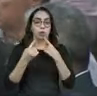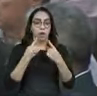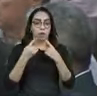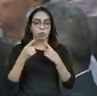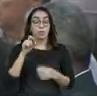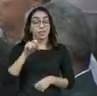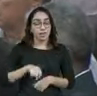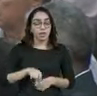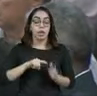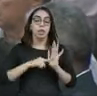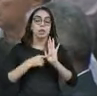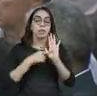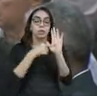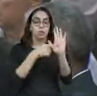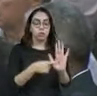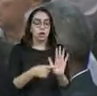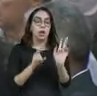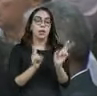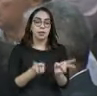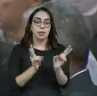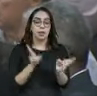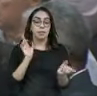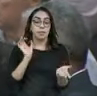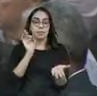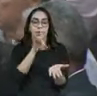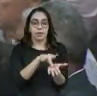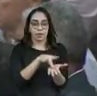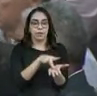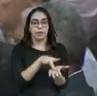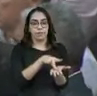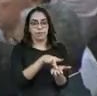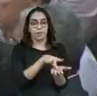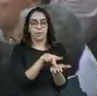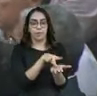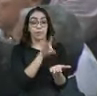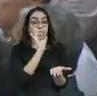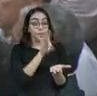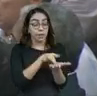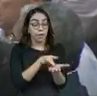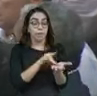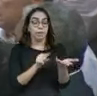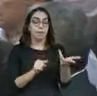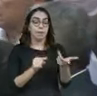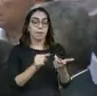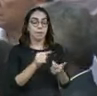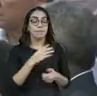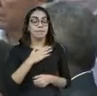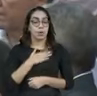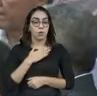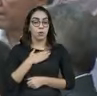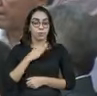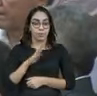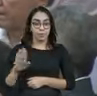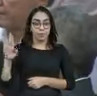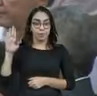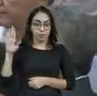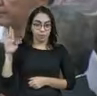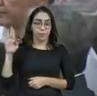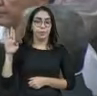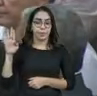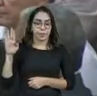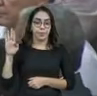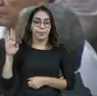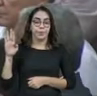contraponto colocando os fatos e as versões. Este é o compromisso que esta legislatura, sob